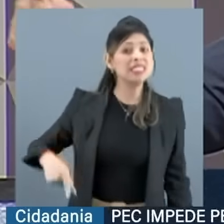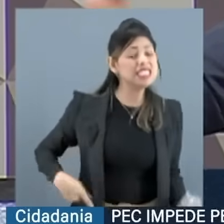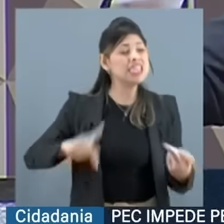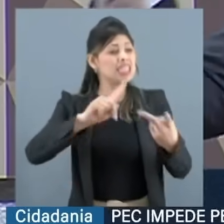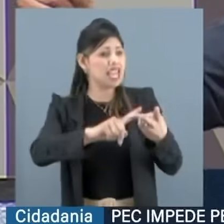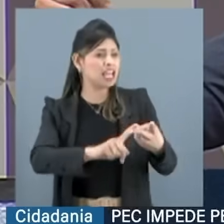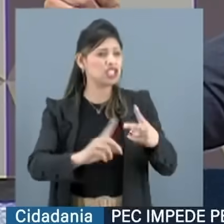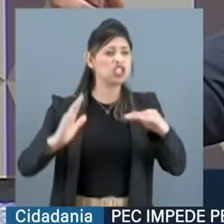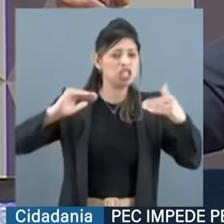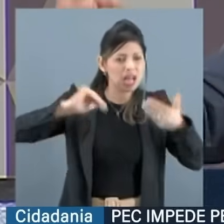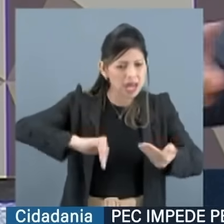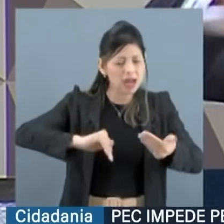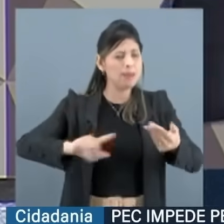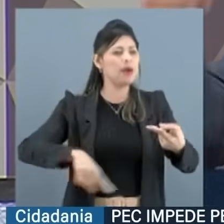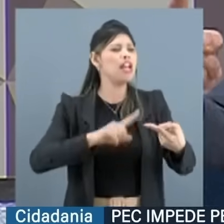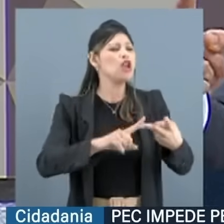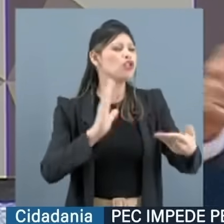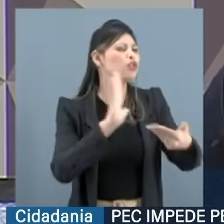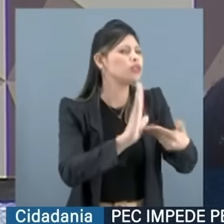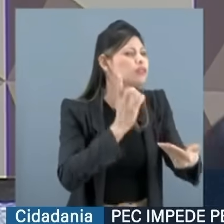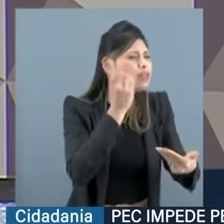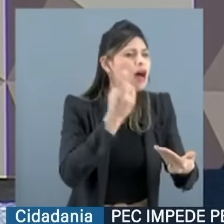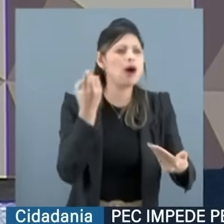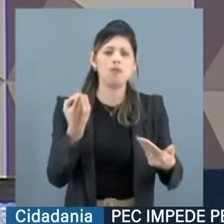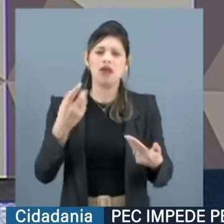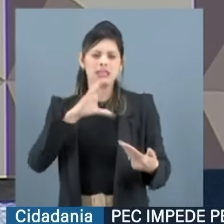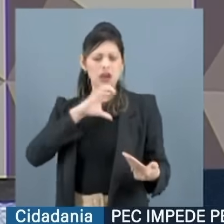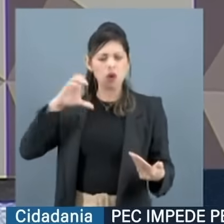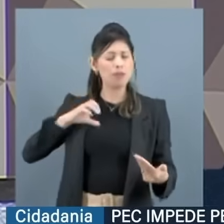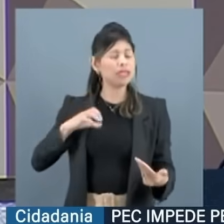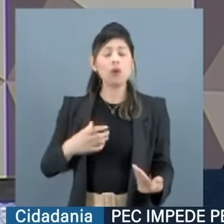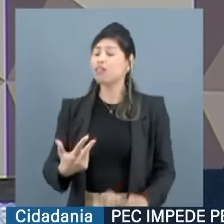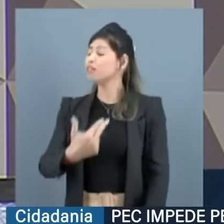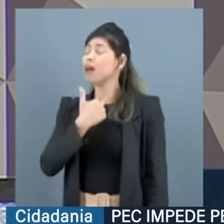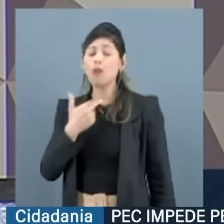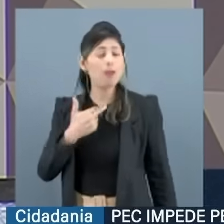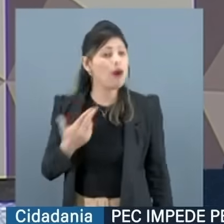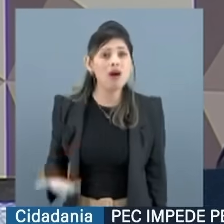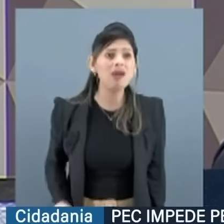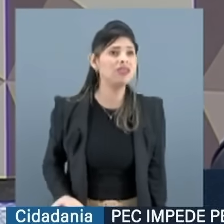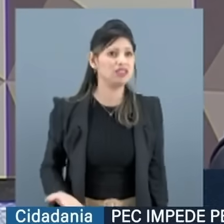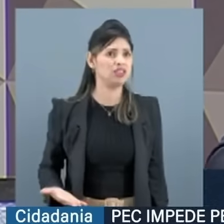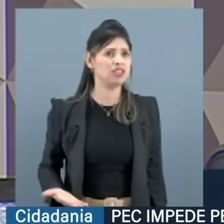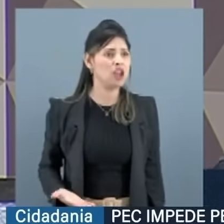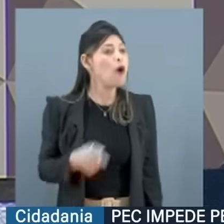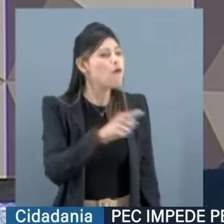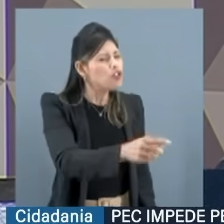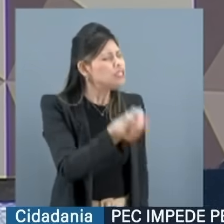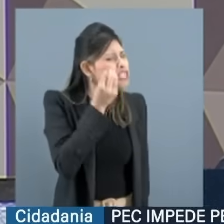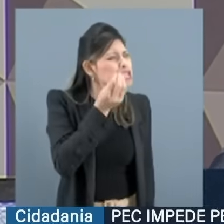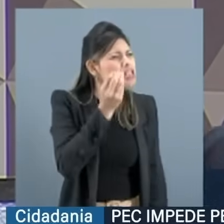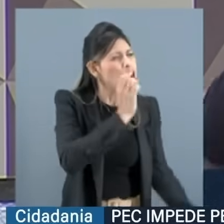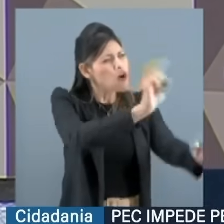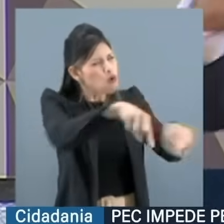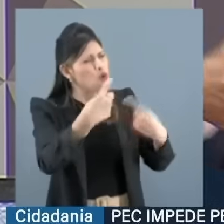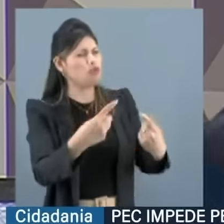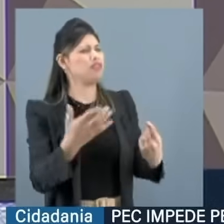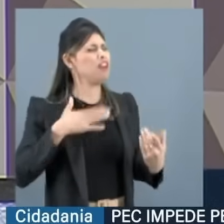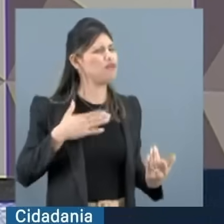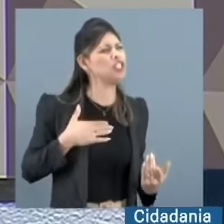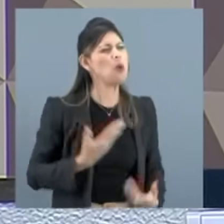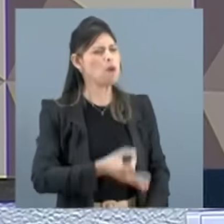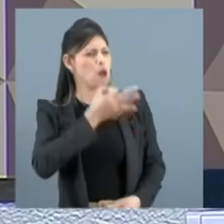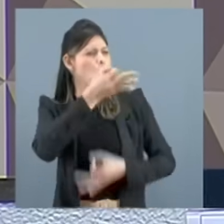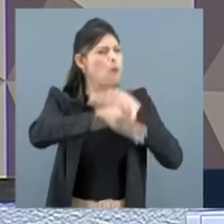do Senado, nem da Câmara dos Deputados, nem de comissão nenhuma tem esse poder. Não é razoável Vossa Excelência querer me colocar nessa condição, jogando a